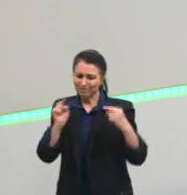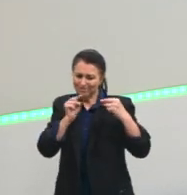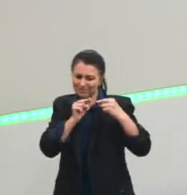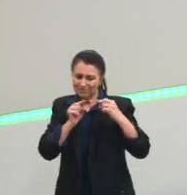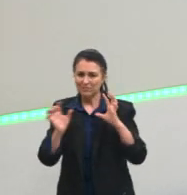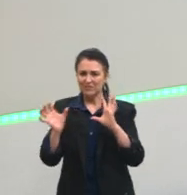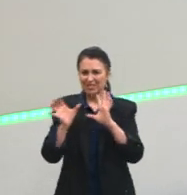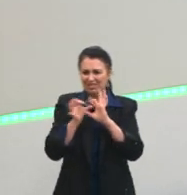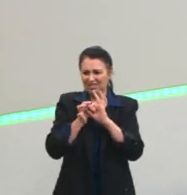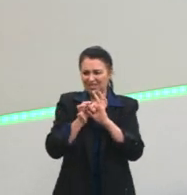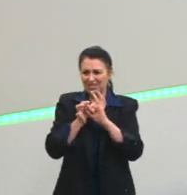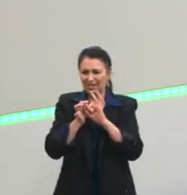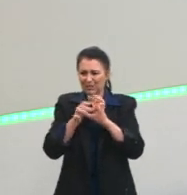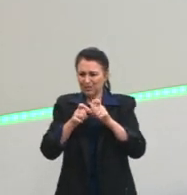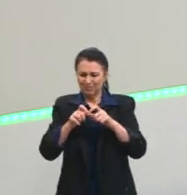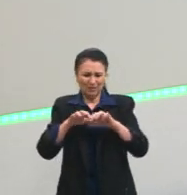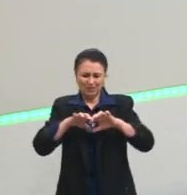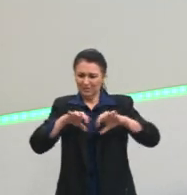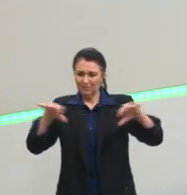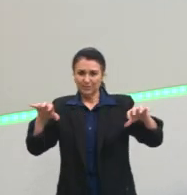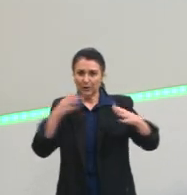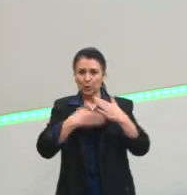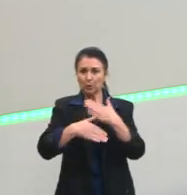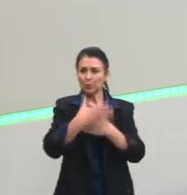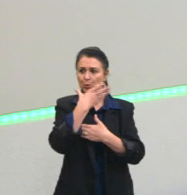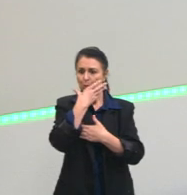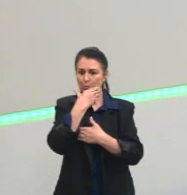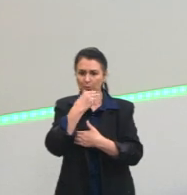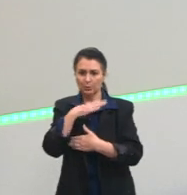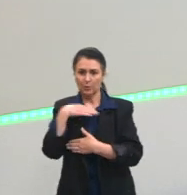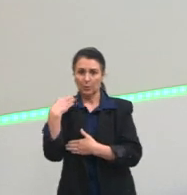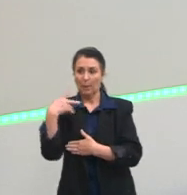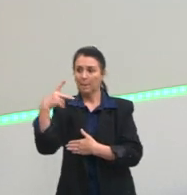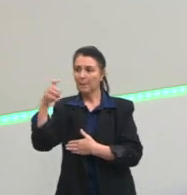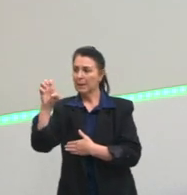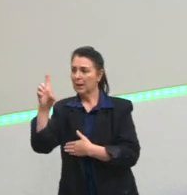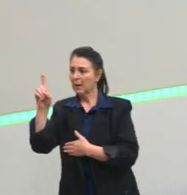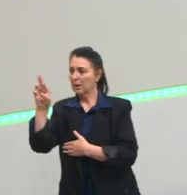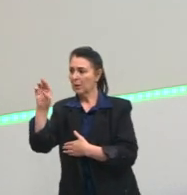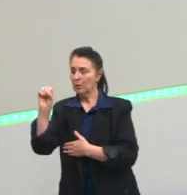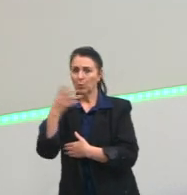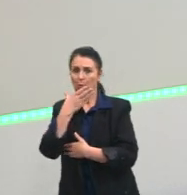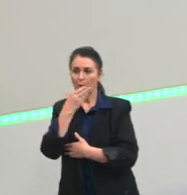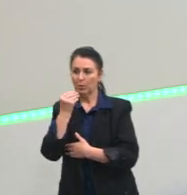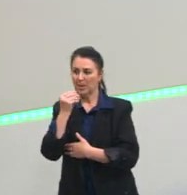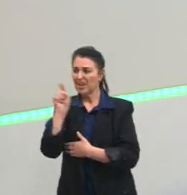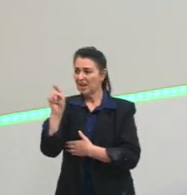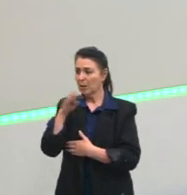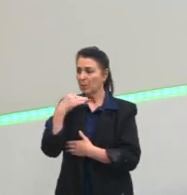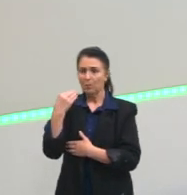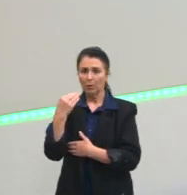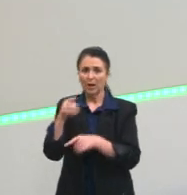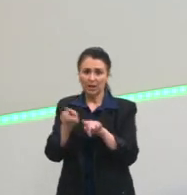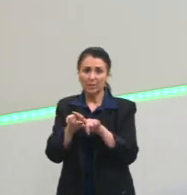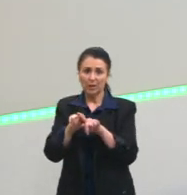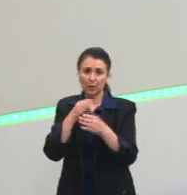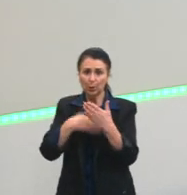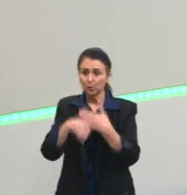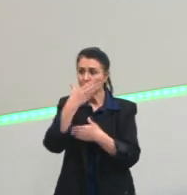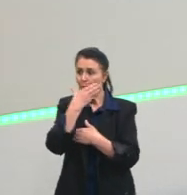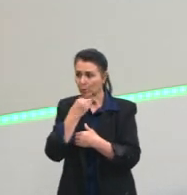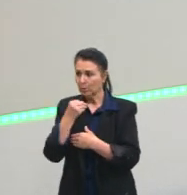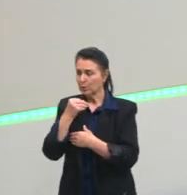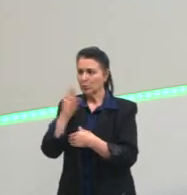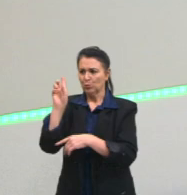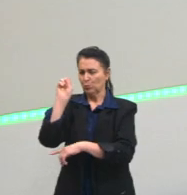a todos os Homens São Mortais Pedro é homem logo Pedro é mortal existe uma lógica existe um clareamento